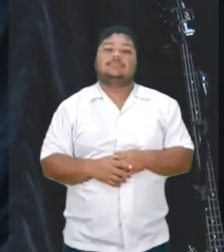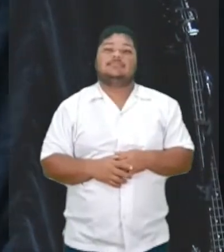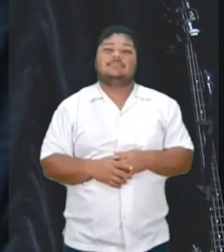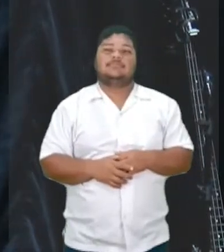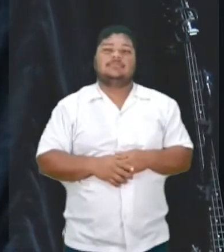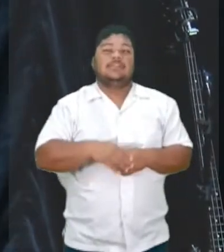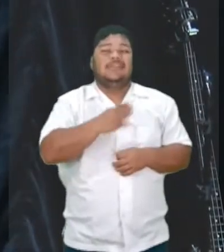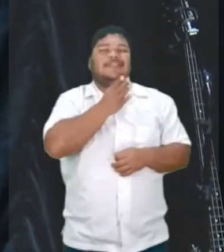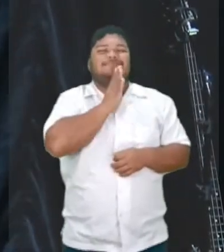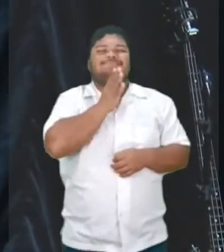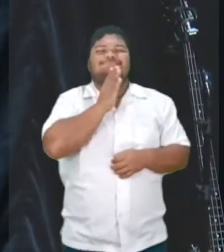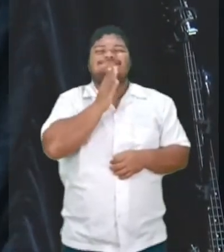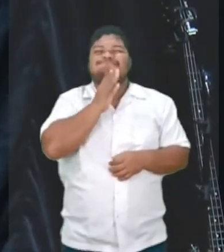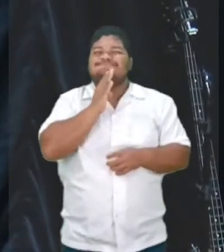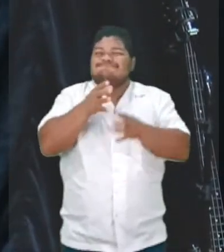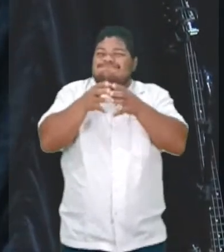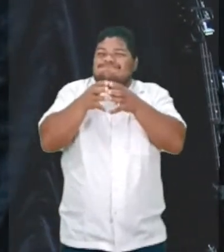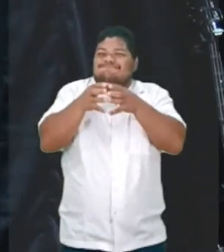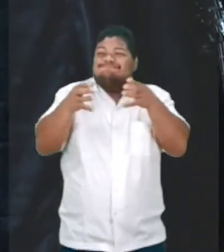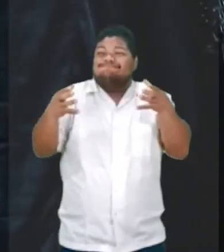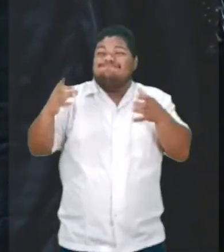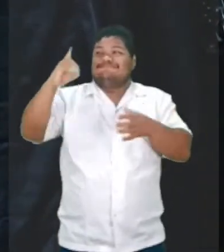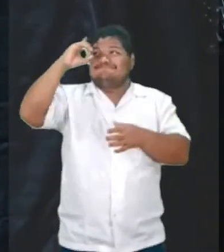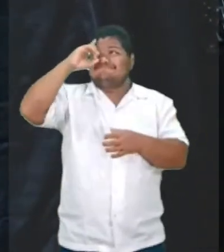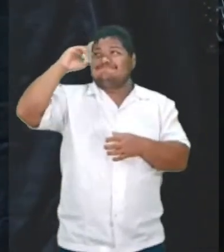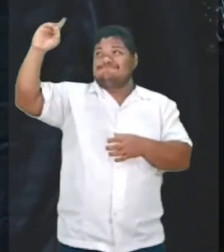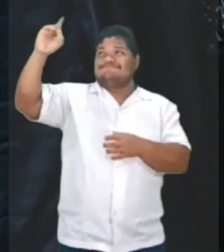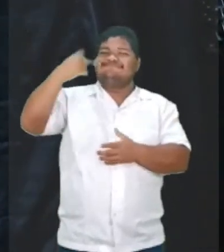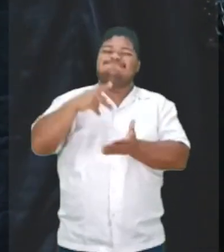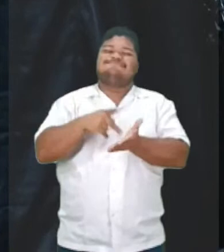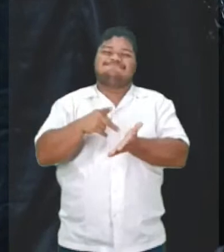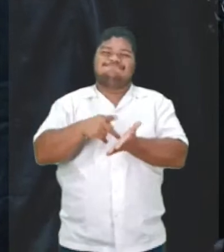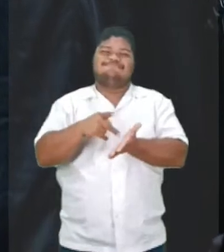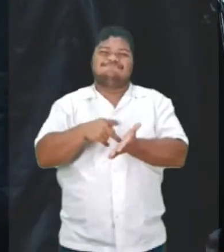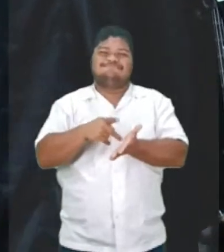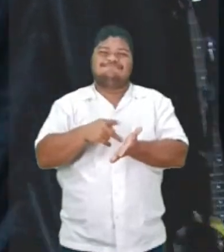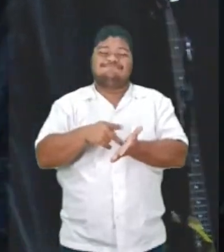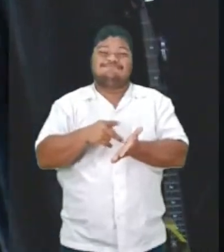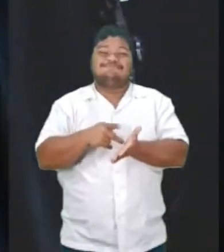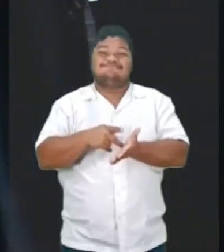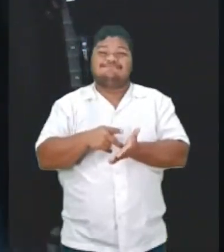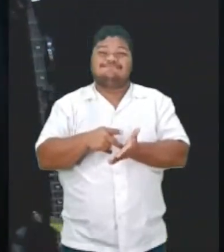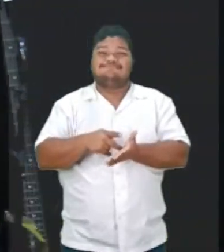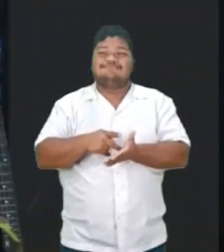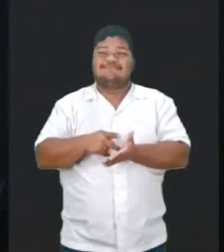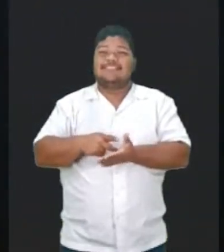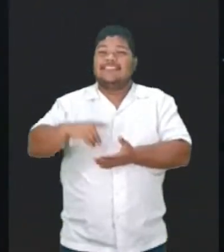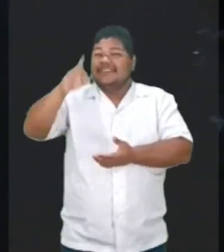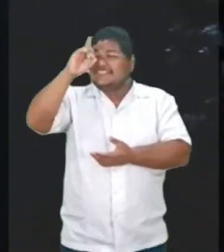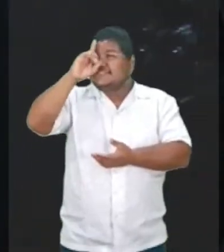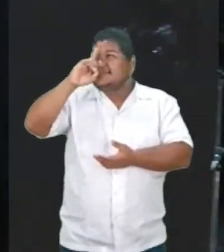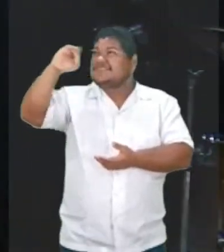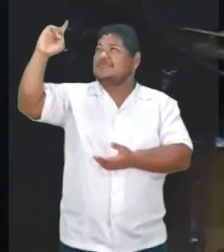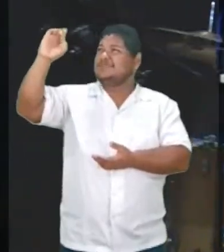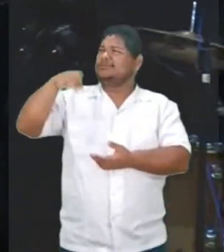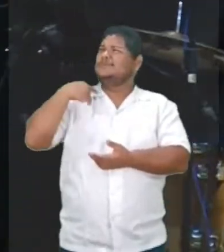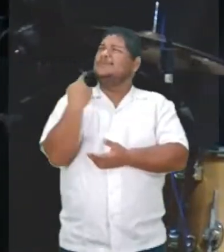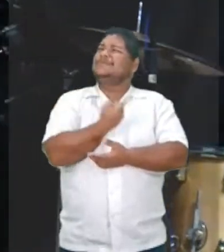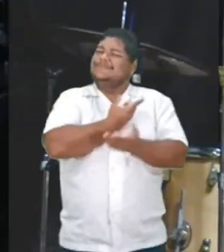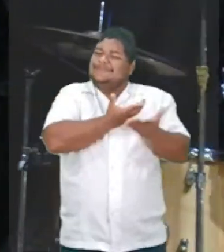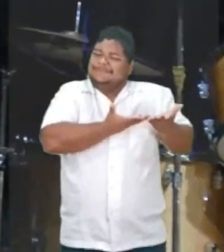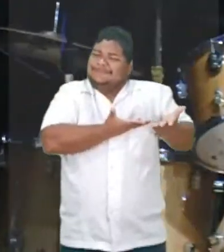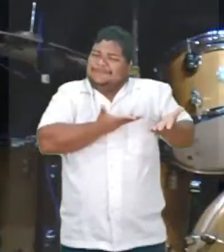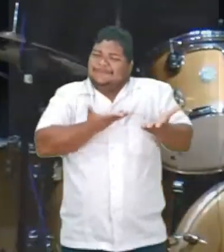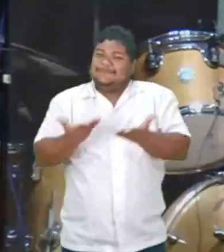reconhecer a grandeza do Deus verdadeiro. Esse é o Deus que nós servimos, os mais